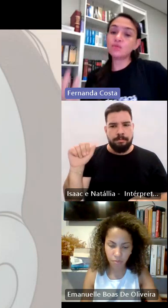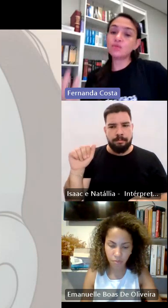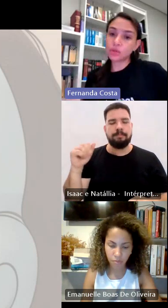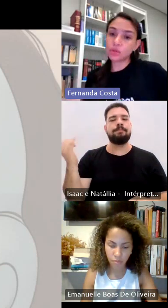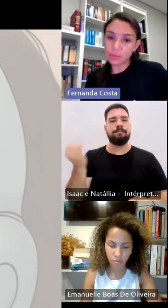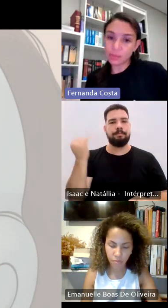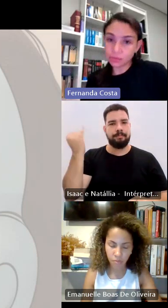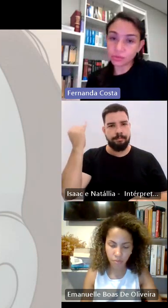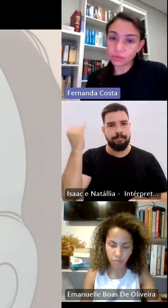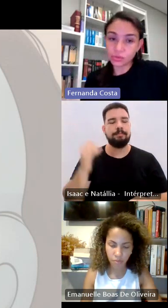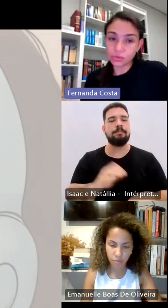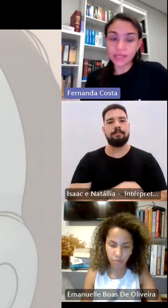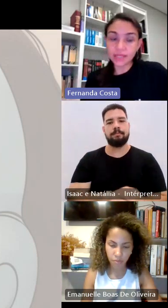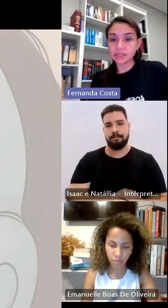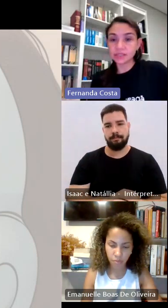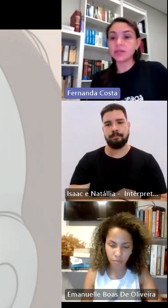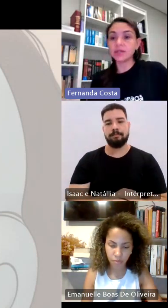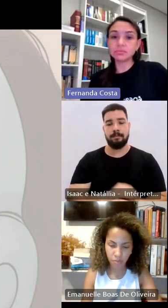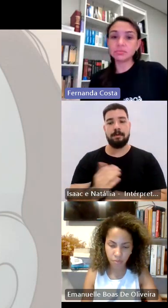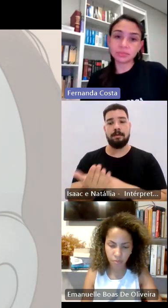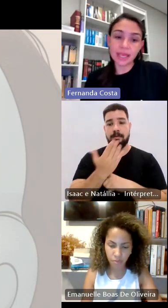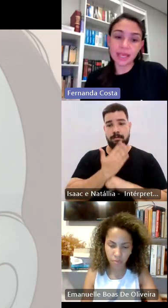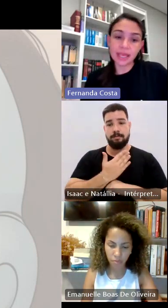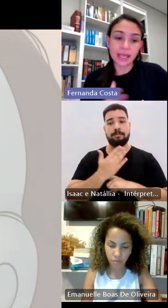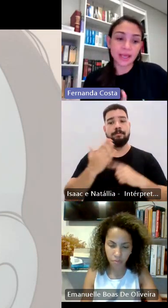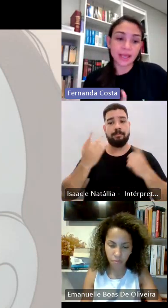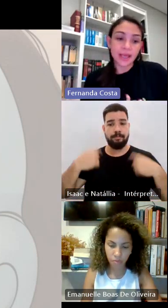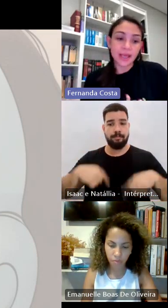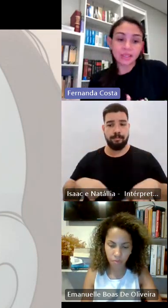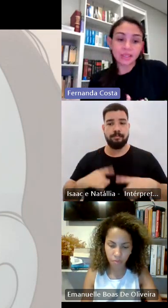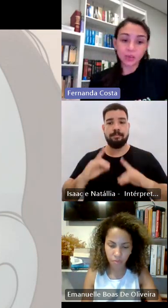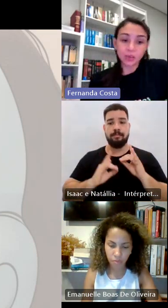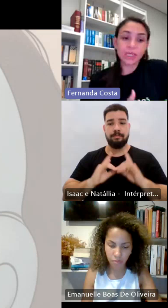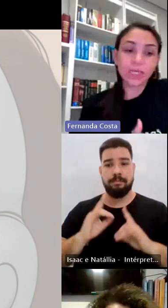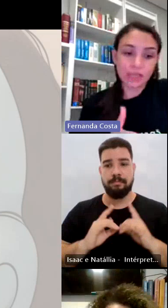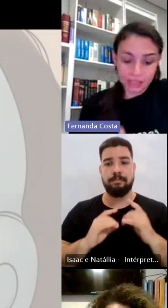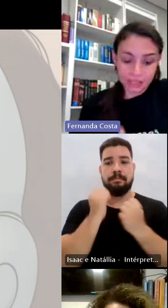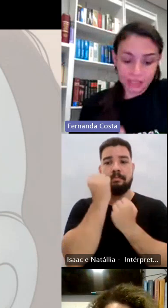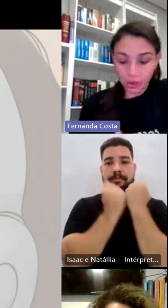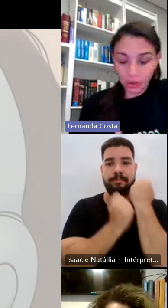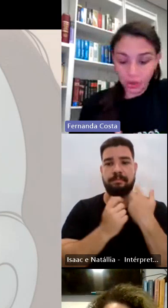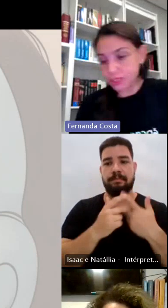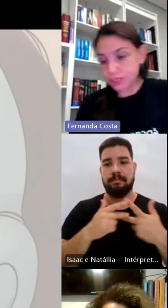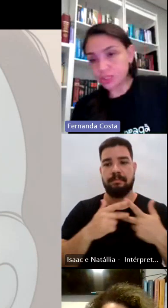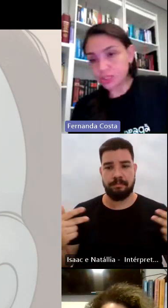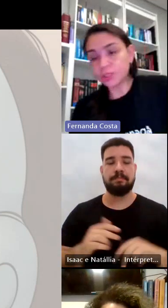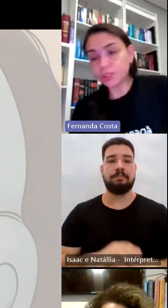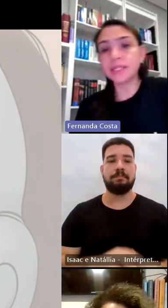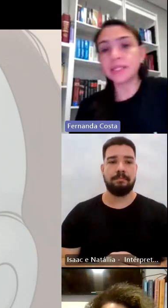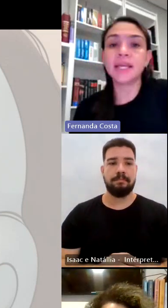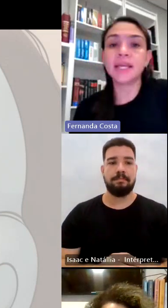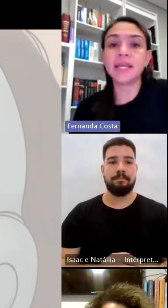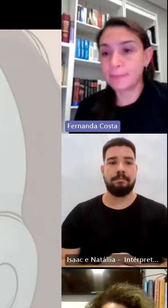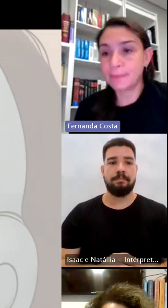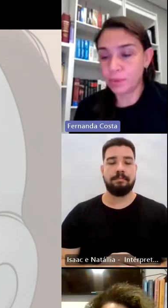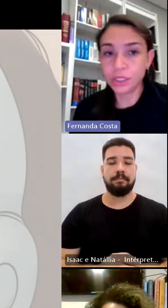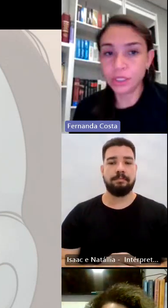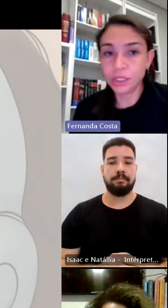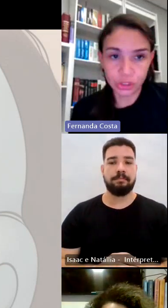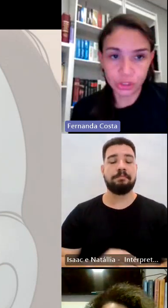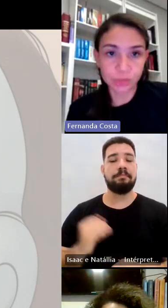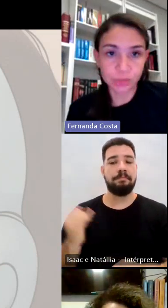do funcionamento do nosso organismo. Então, é uma estrutura que está ali logo no início e que tem um